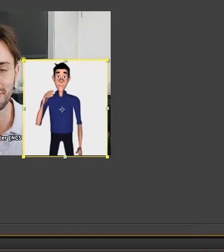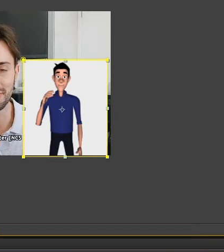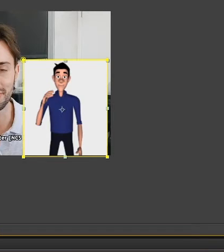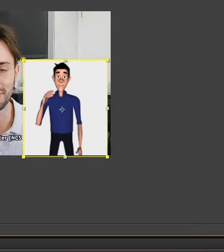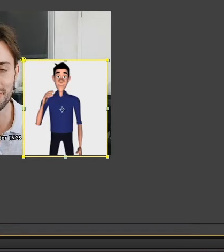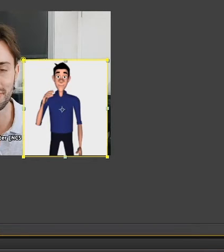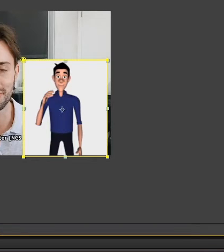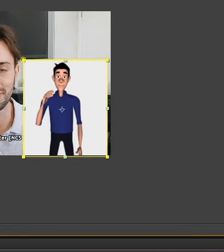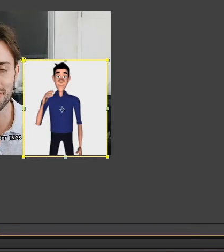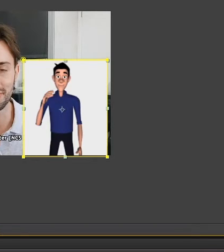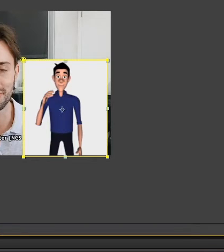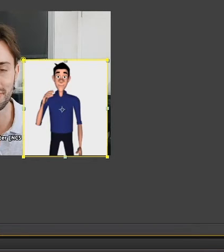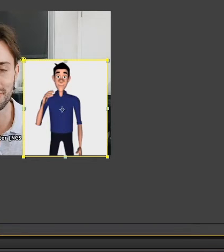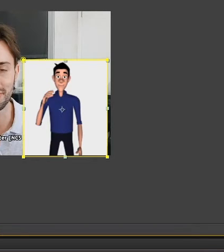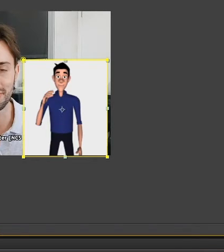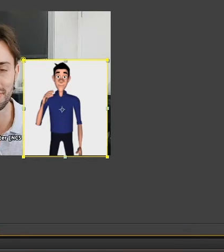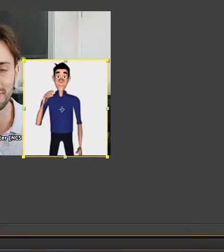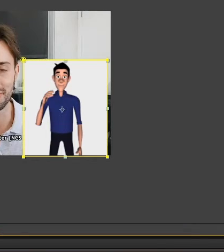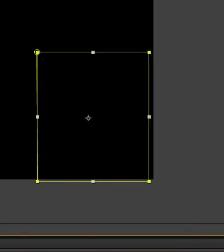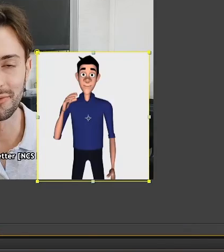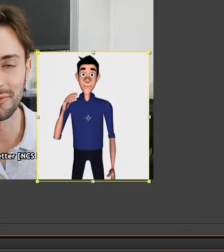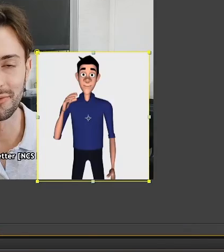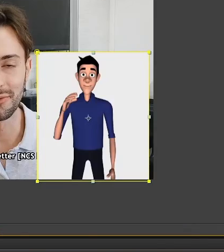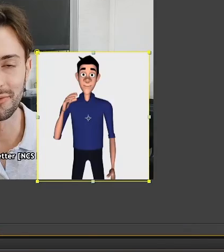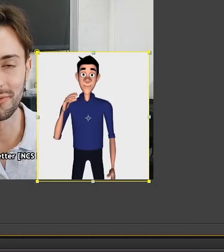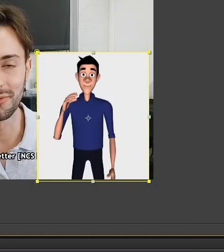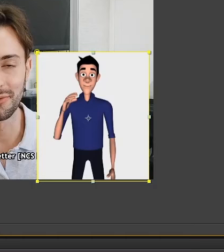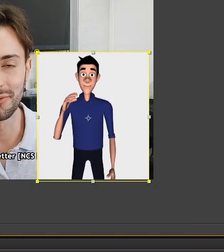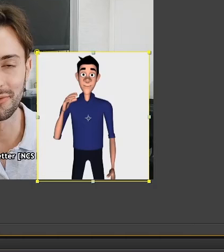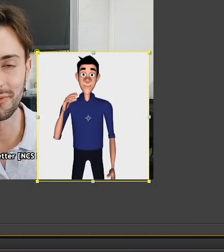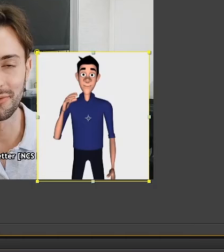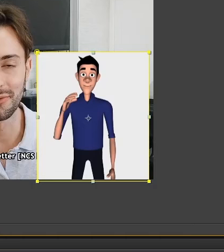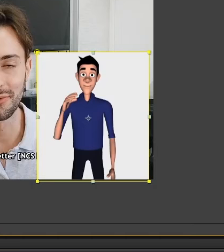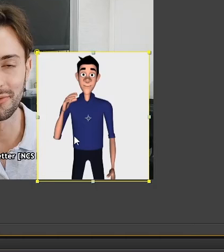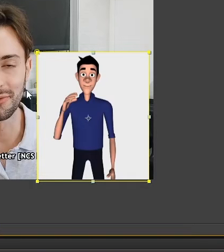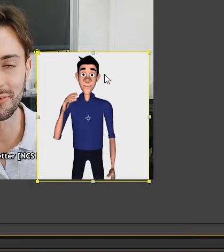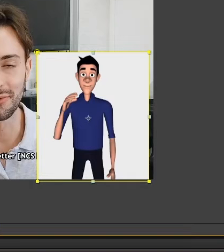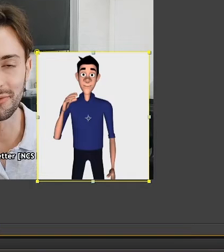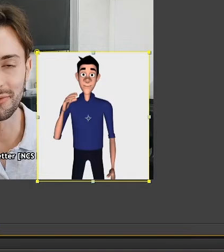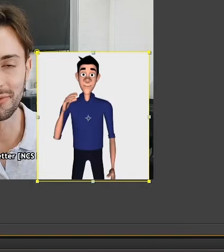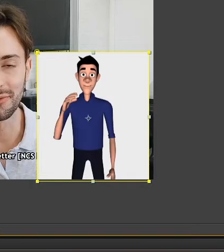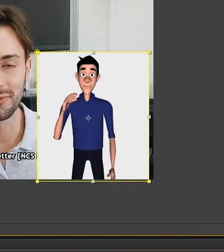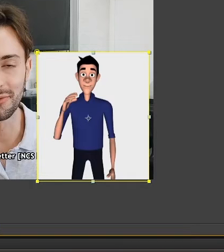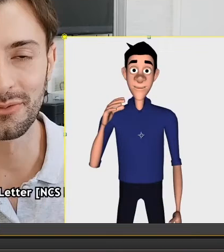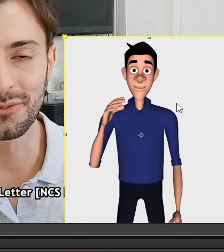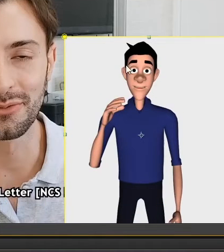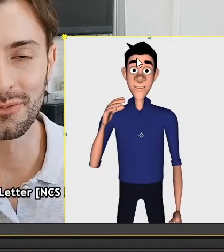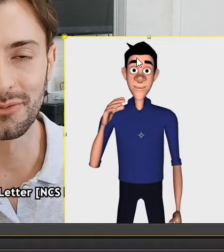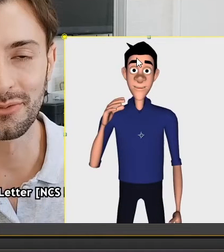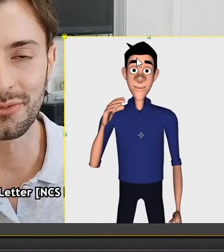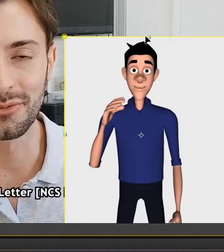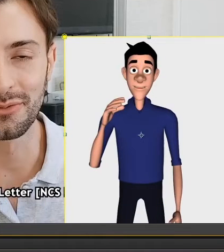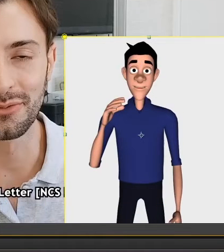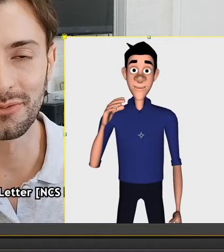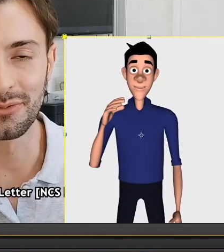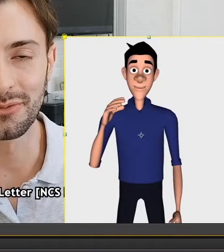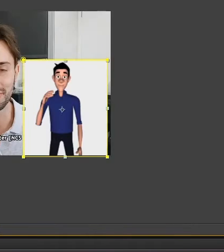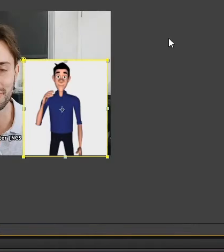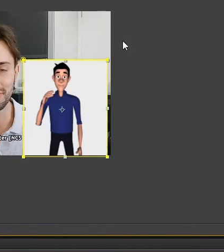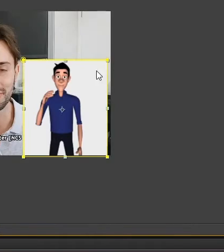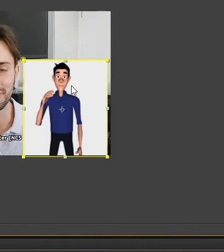Para tirar o zoom da tela é só vir aqui, 25 ou 33%. Vou ficar rolando o dedo no mouse.